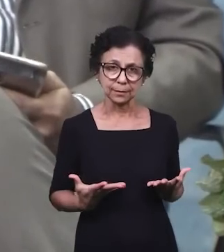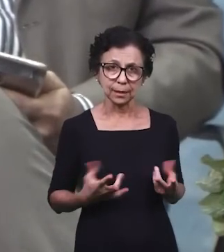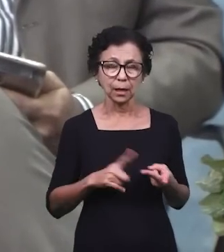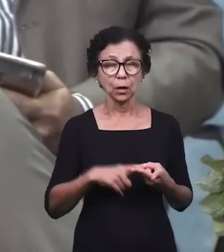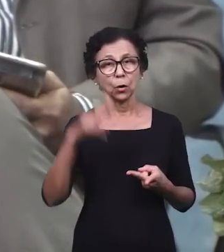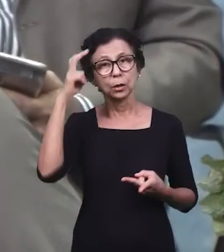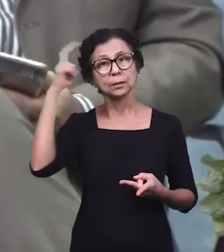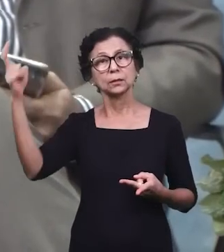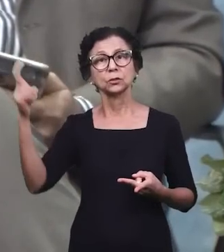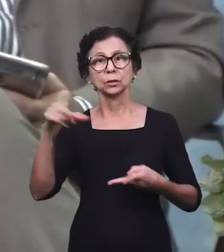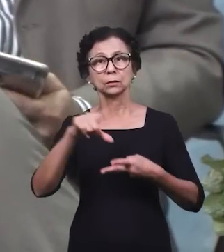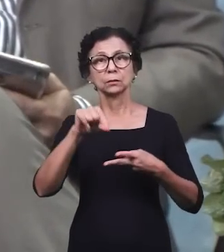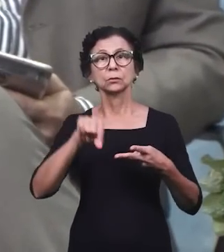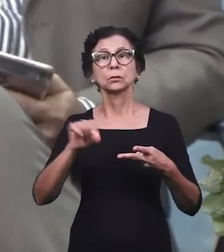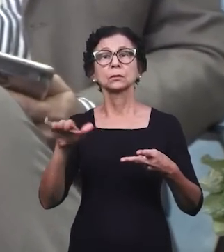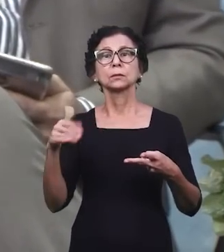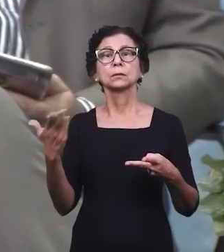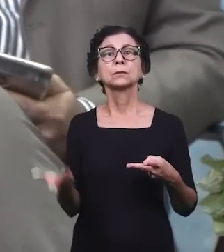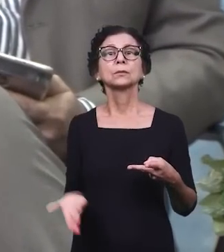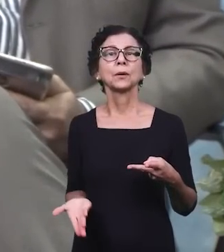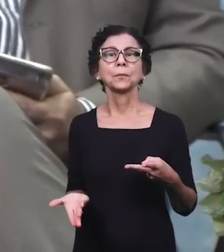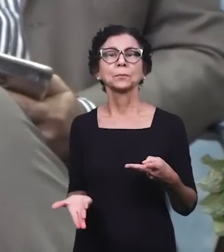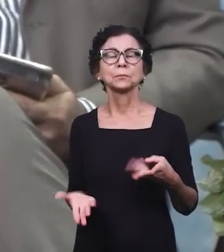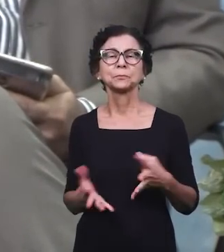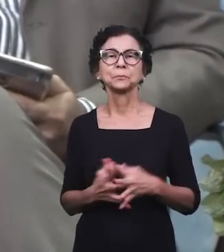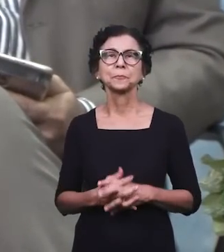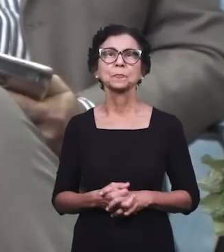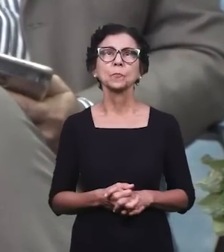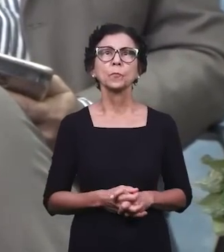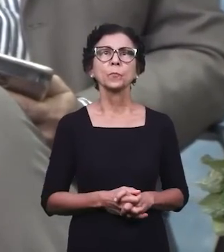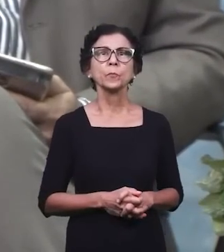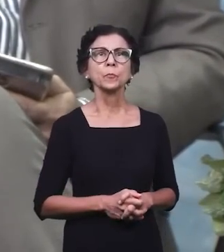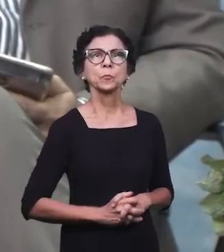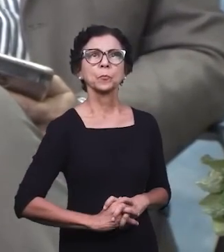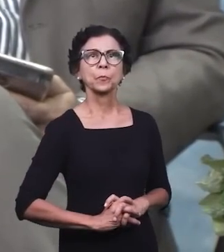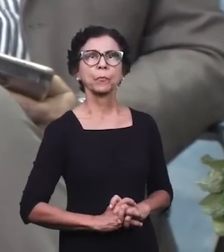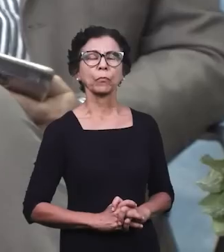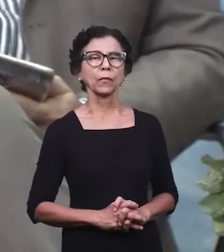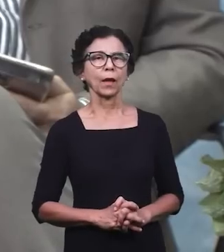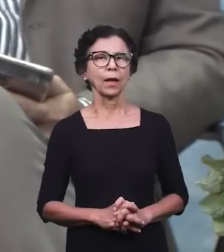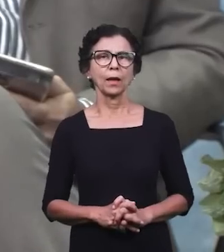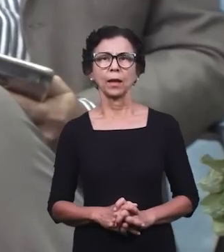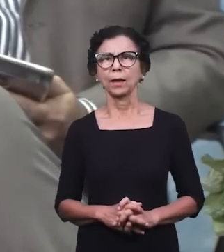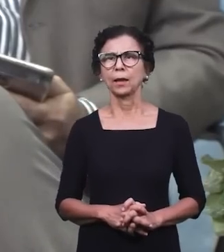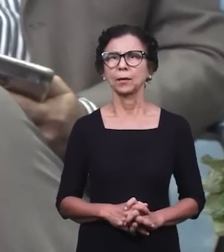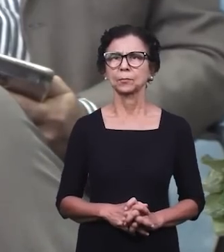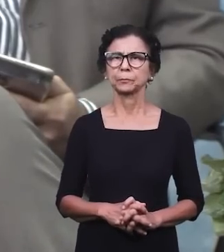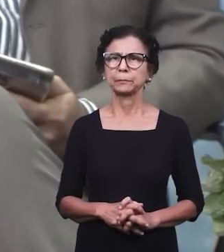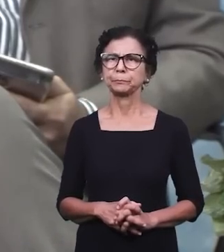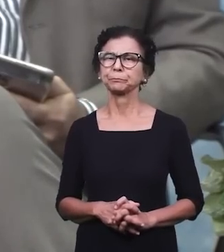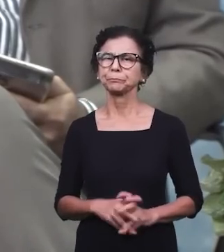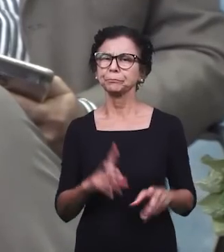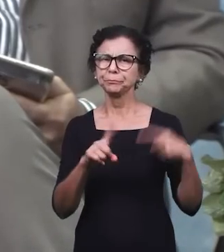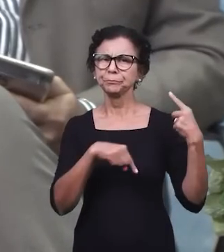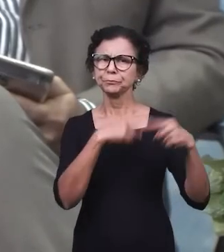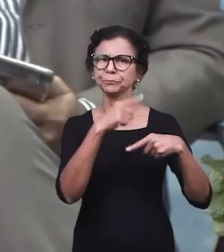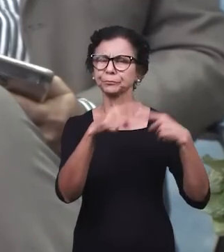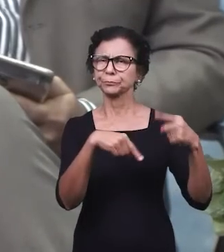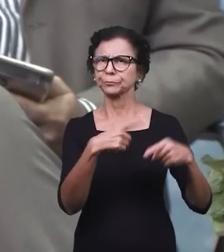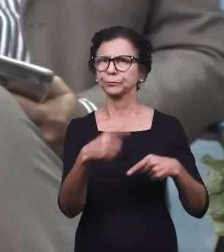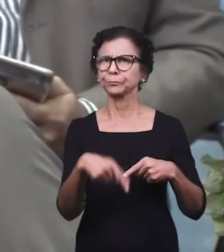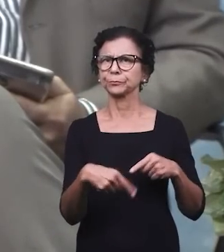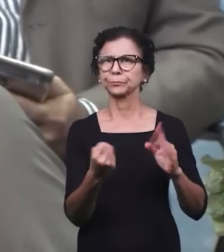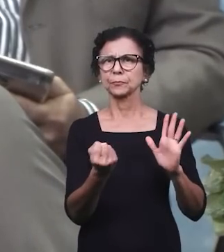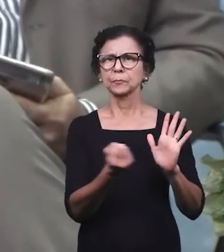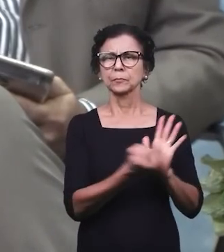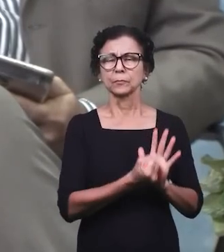melhor ser inteligente. E esses elementos, muitas vezes, são símbolos de status da nossa geração, que já mudaram esses símbolos de status